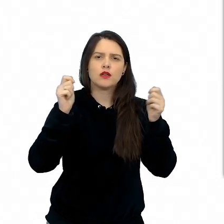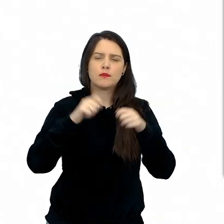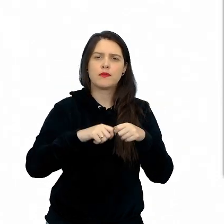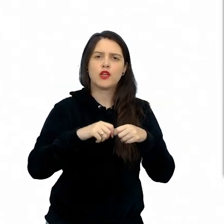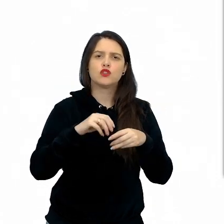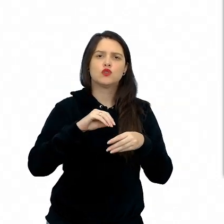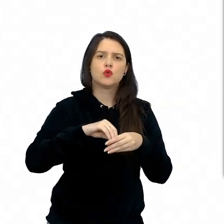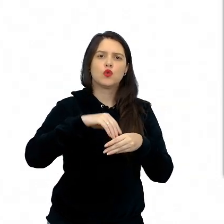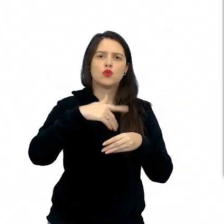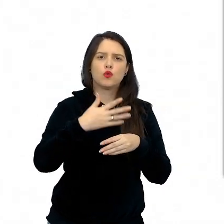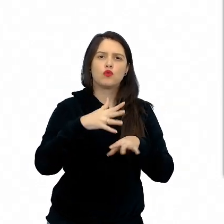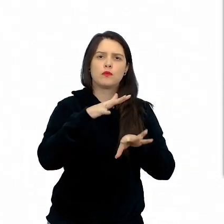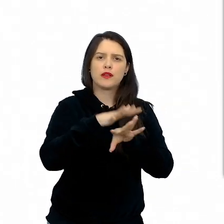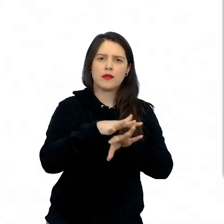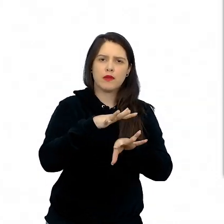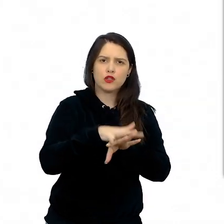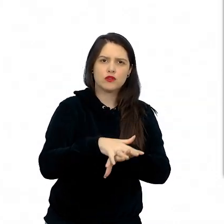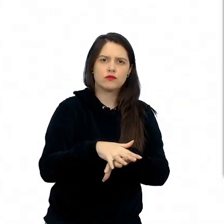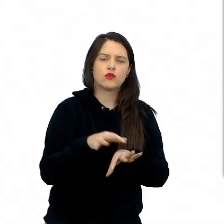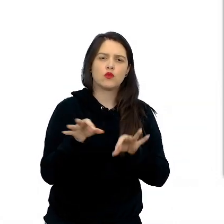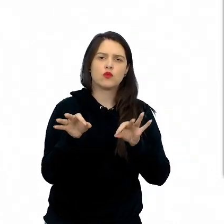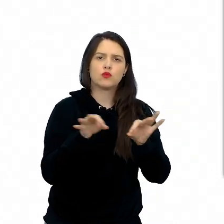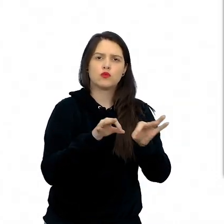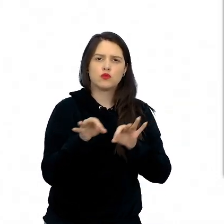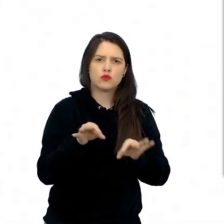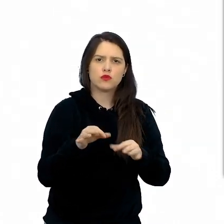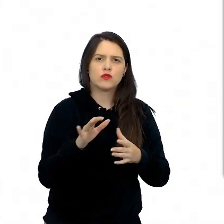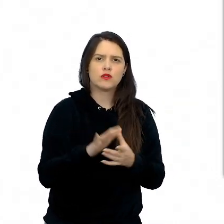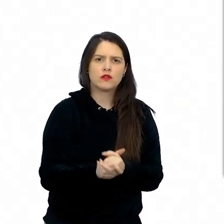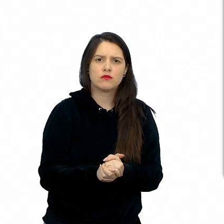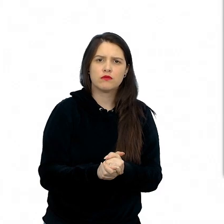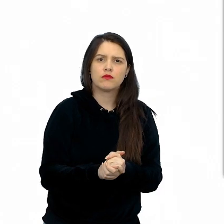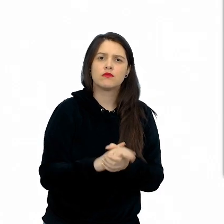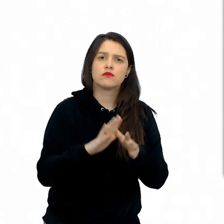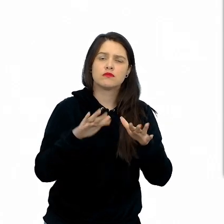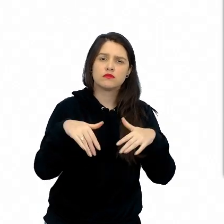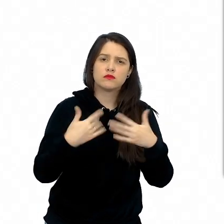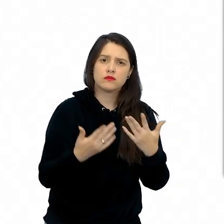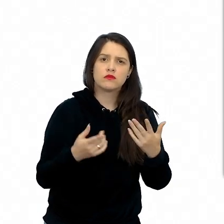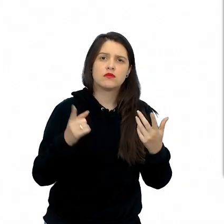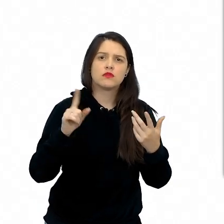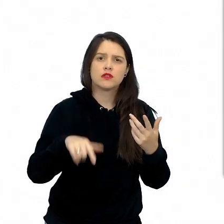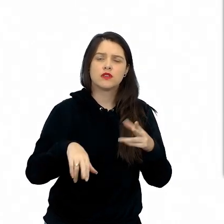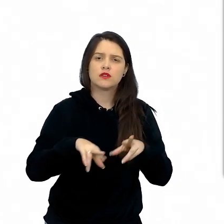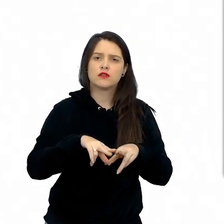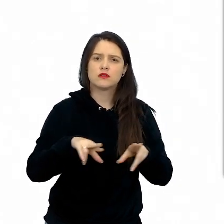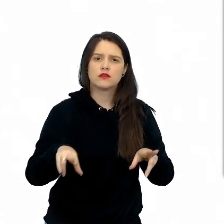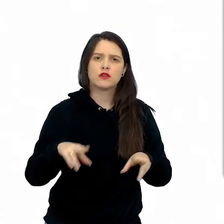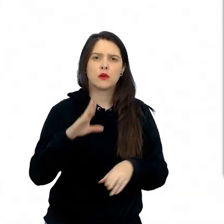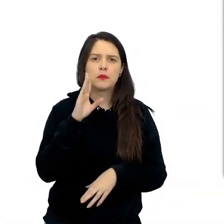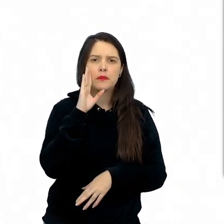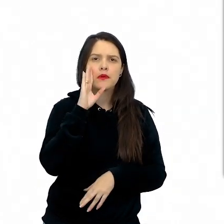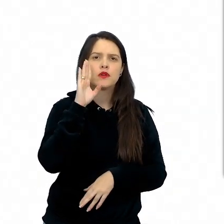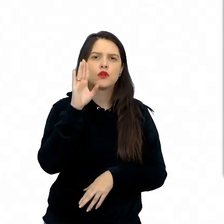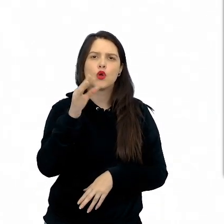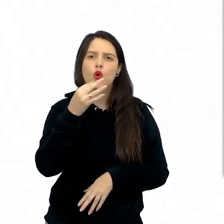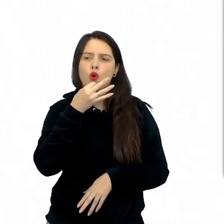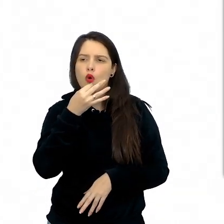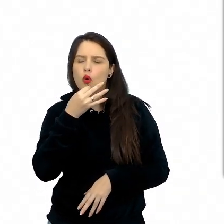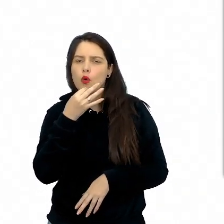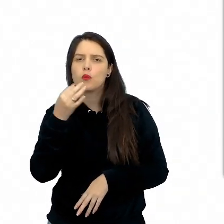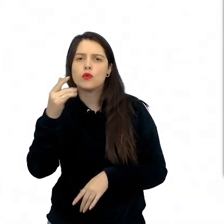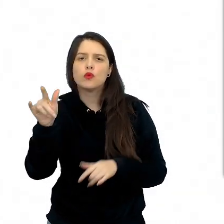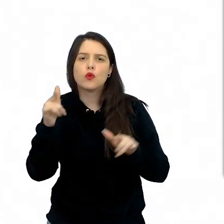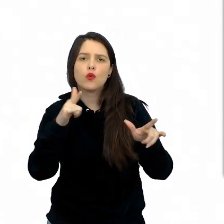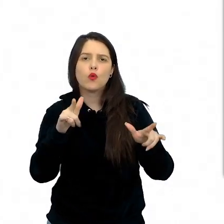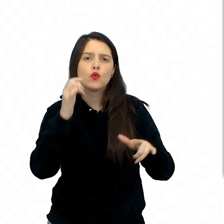conteúdo matemático ordenado, que se é o que é ensinado, se conectará a outro